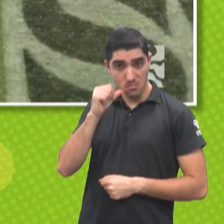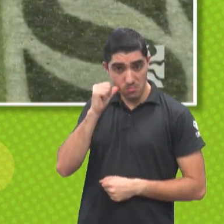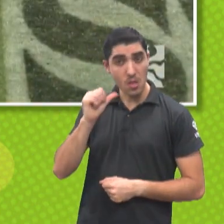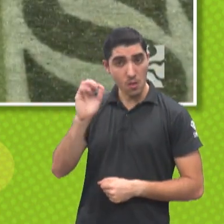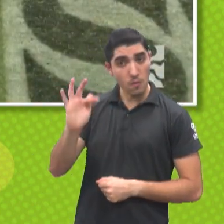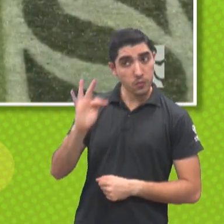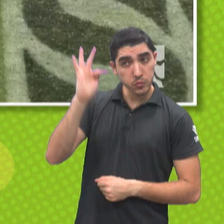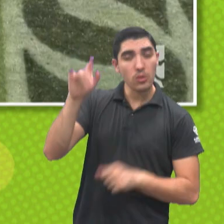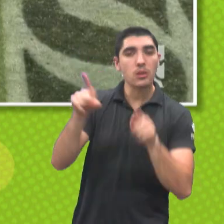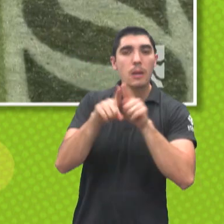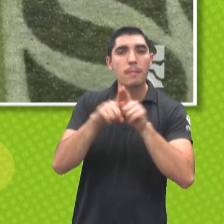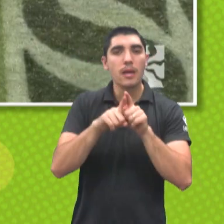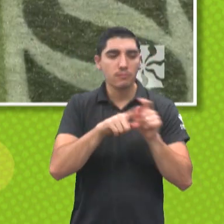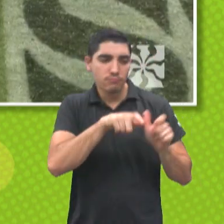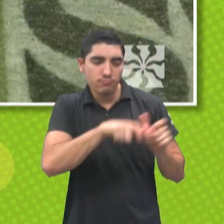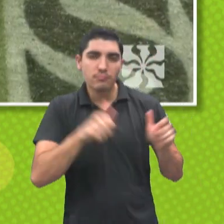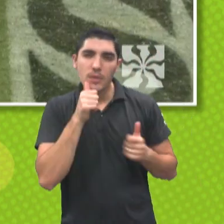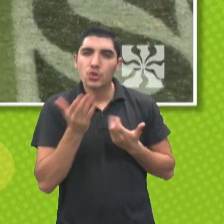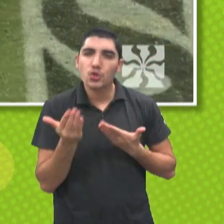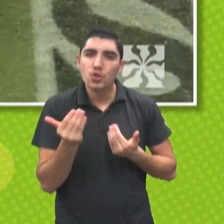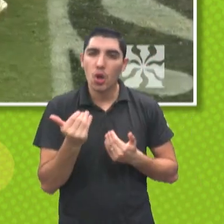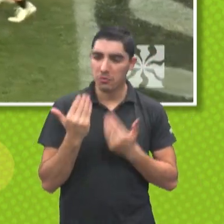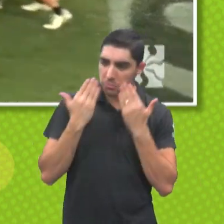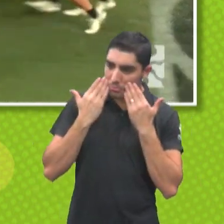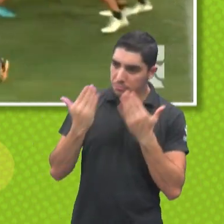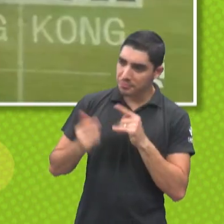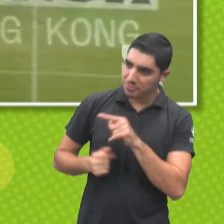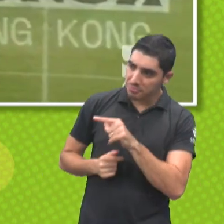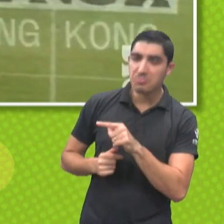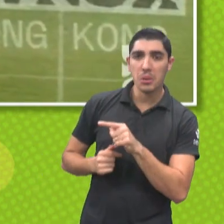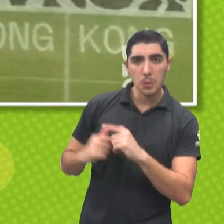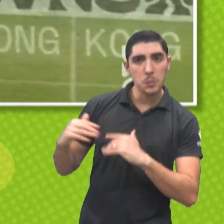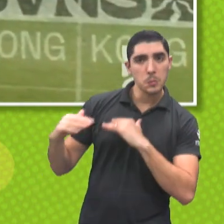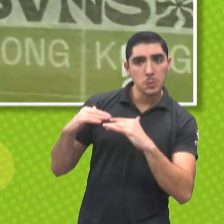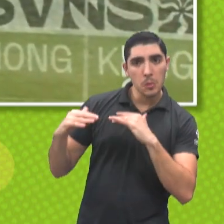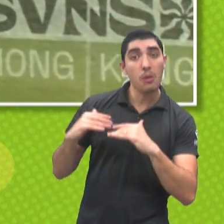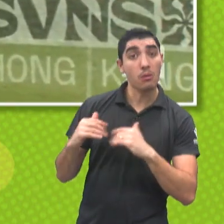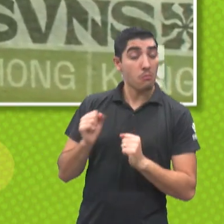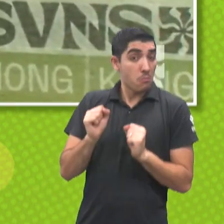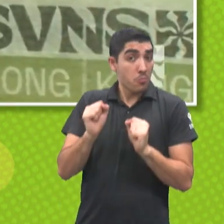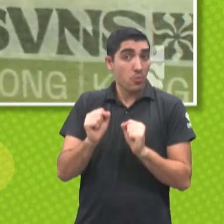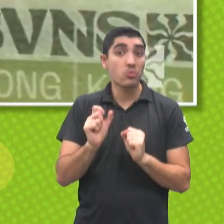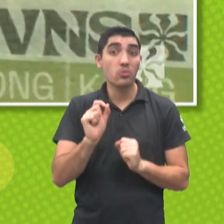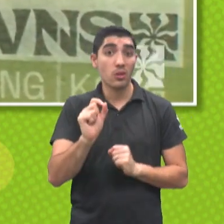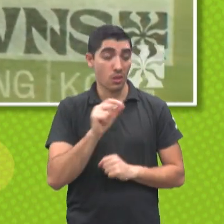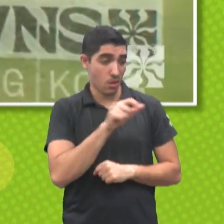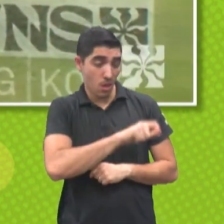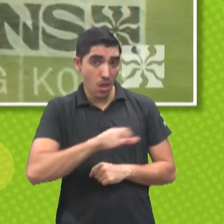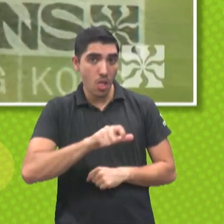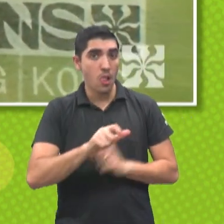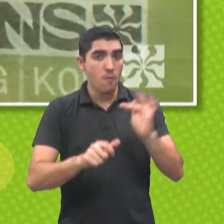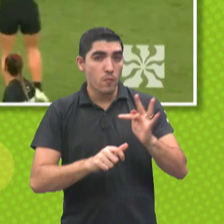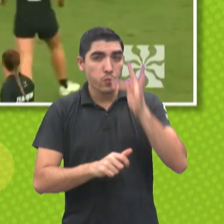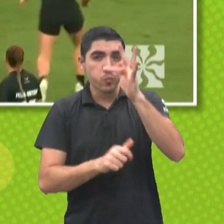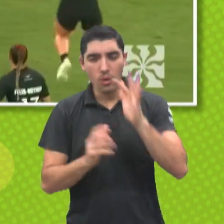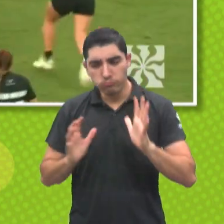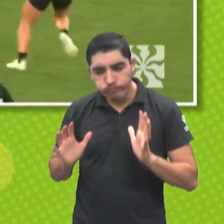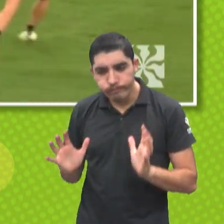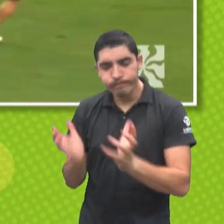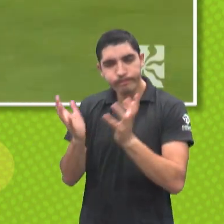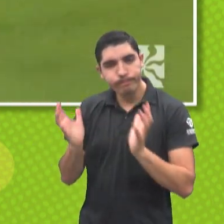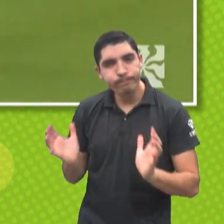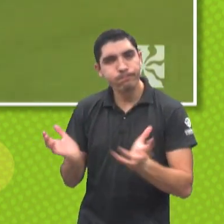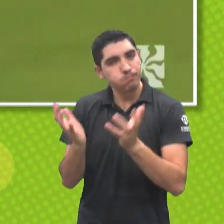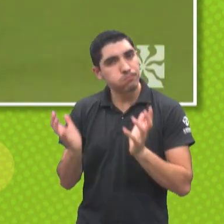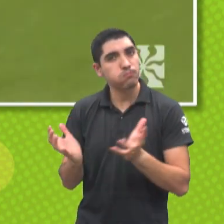ver que estão vendo essas meninas jogando, podem vir, né? Essas meninas podem incentivar outras meninas, enfim, fazer o esporte